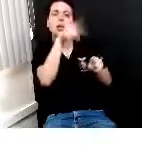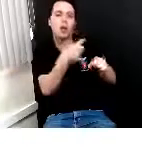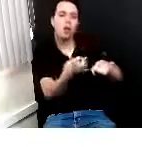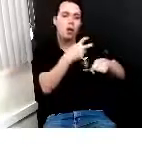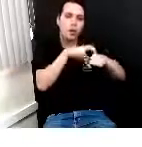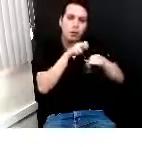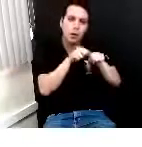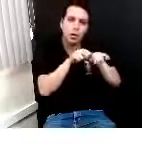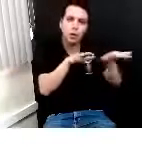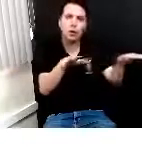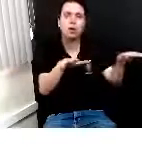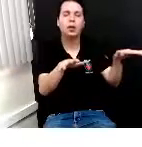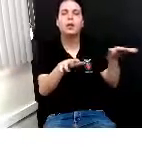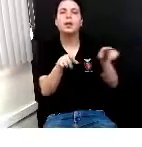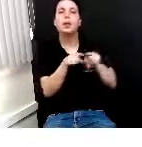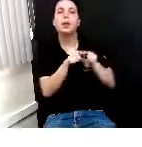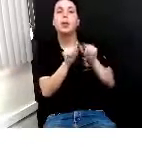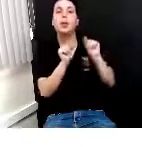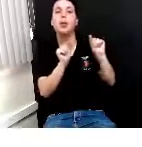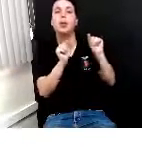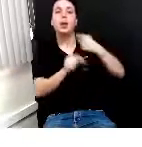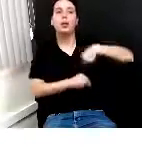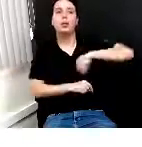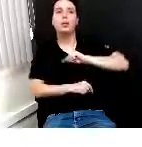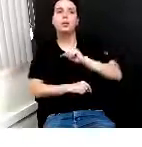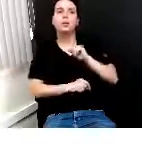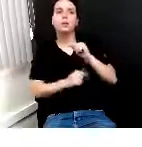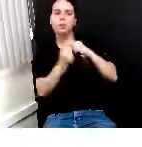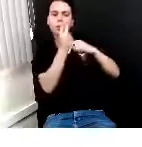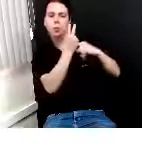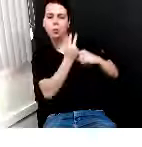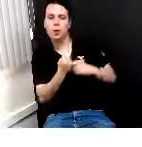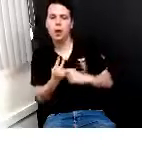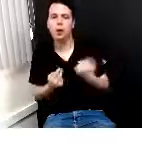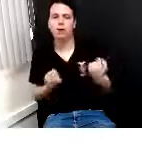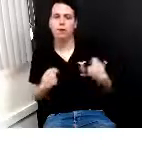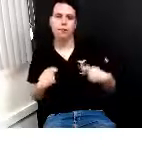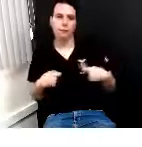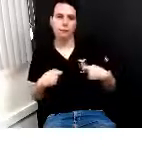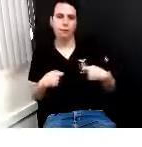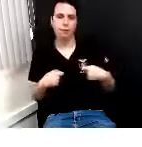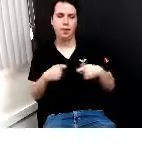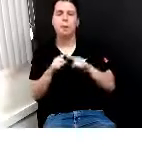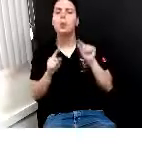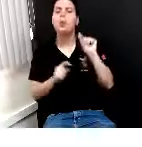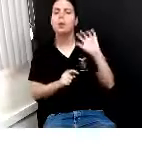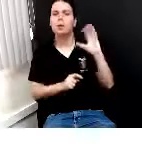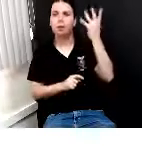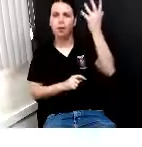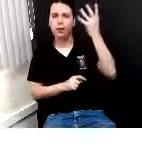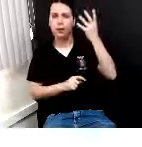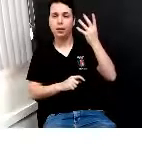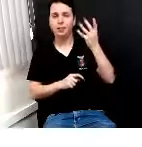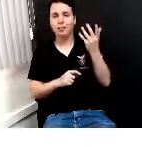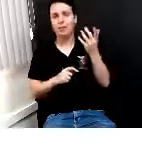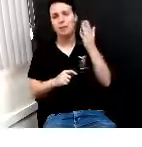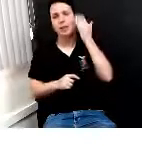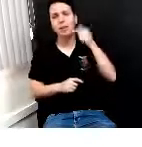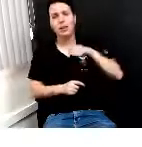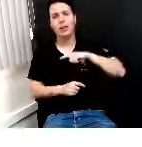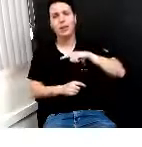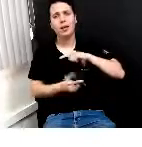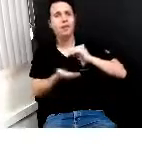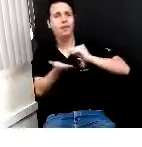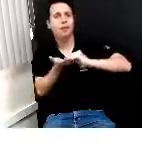de profilaxia que a gente precisa tomar. Só que o que acontece? A gente também, como tem muita desinformação, né,